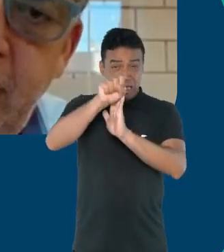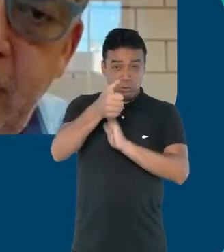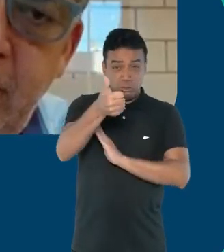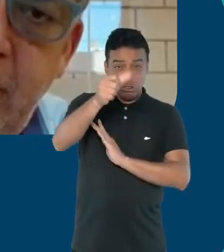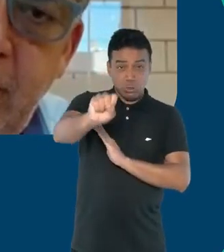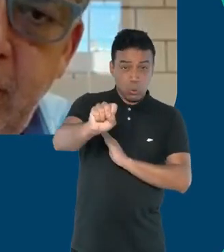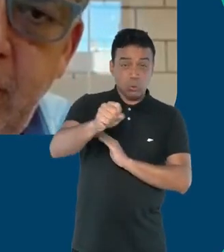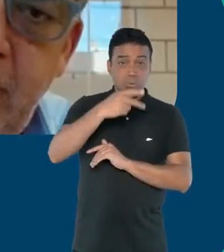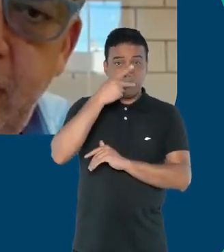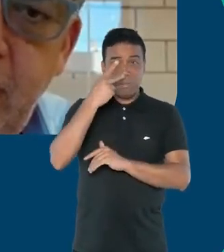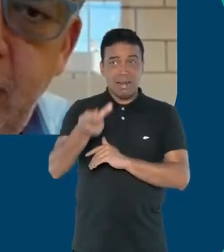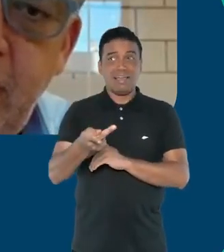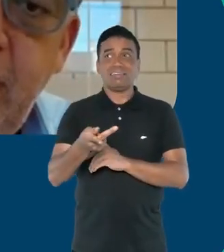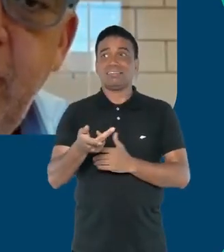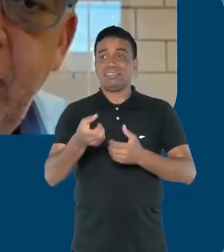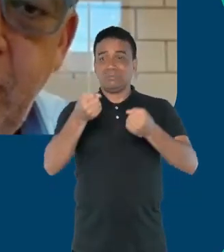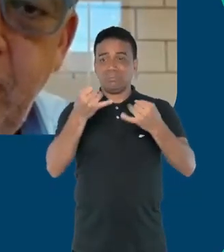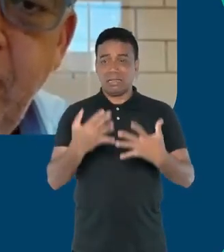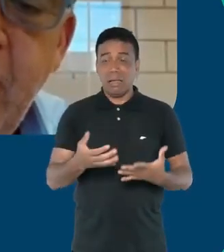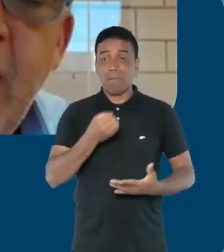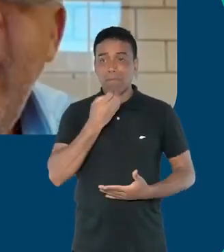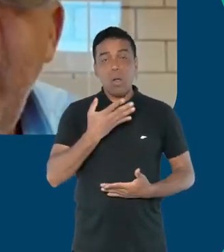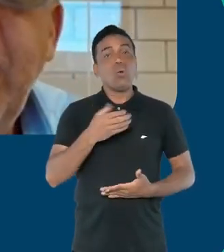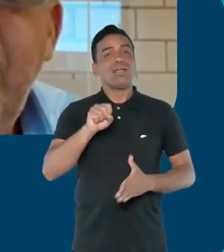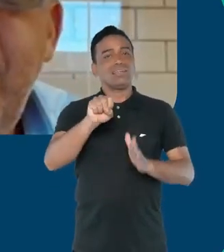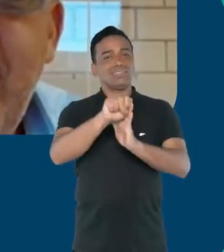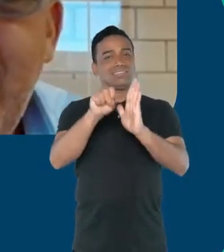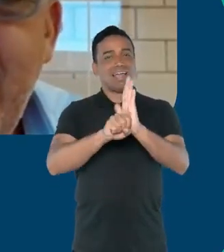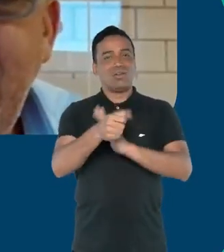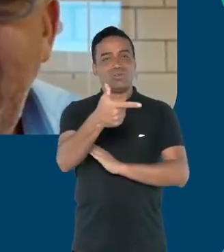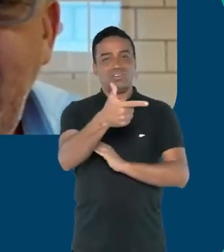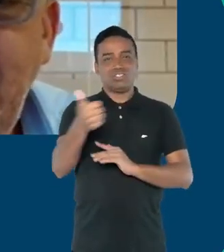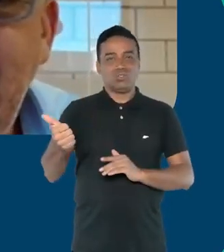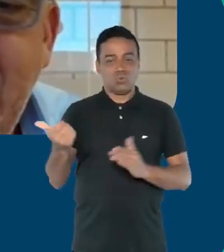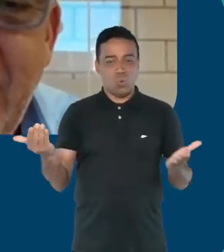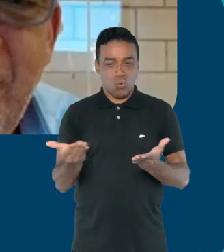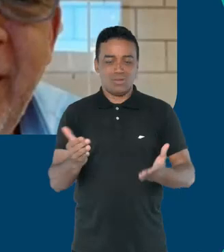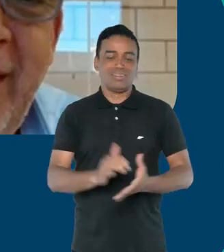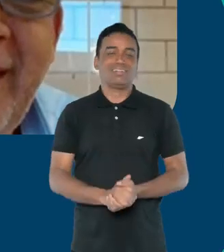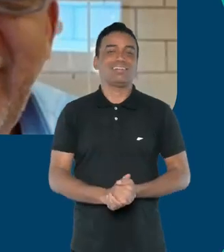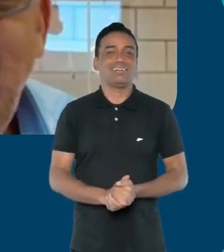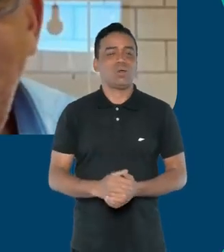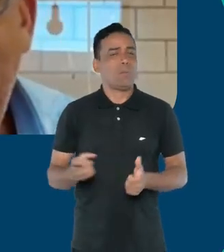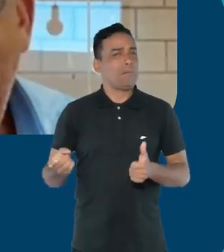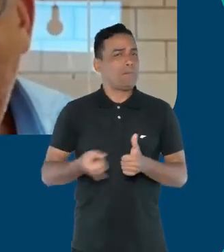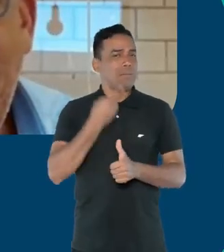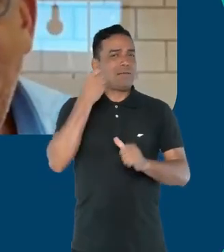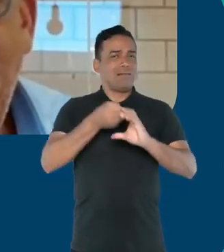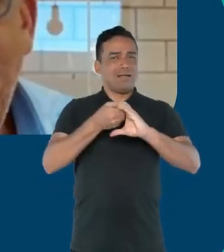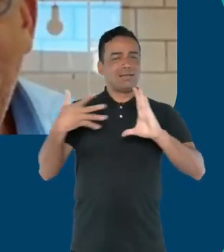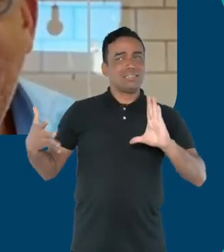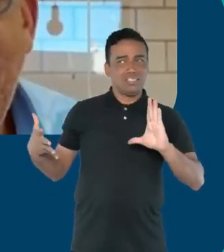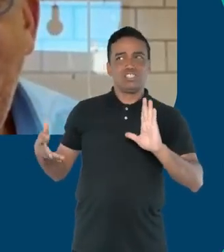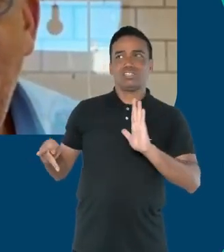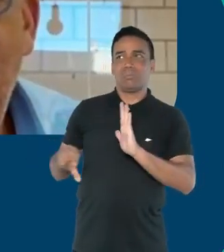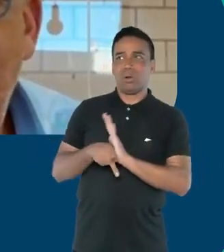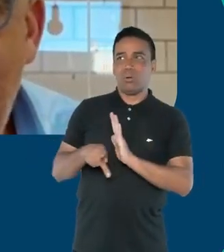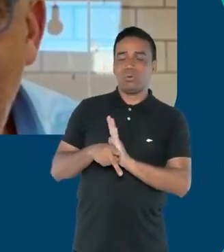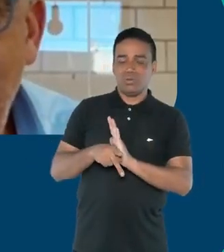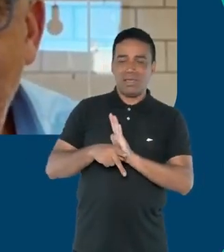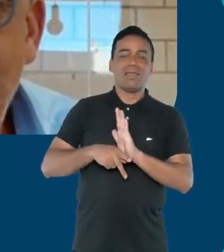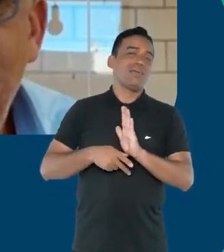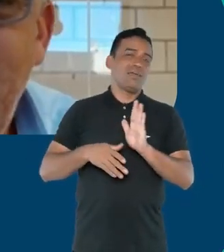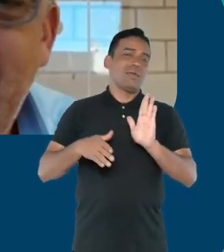tão bem sobre o século XXI. Uhum. Acho que a primeira característica, e que tem tudo a ver com esse programa Sempre